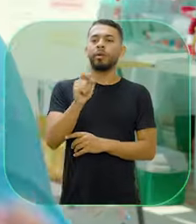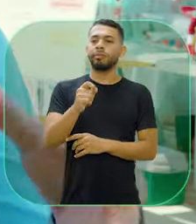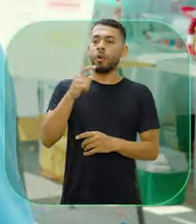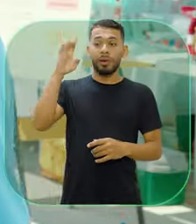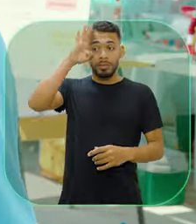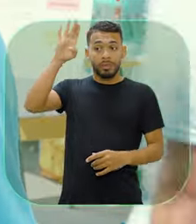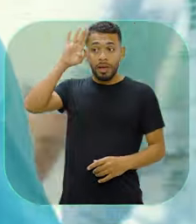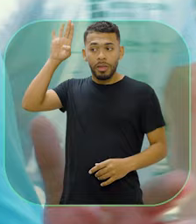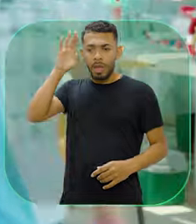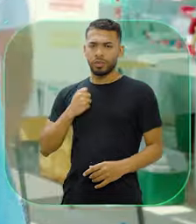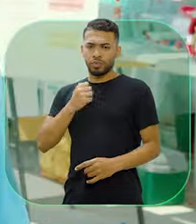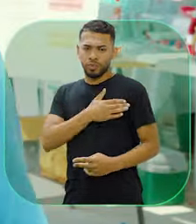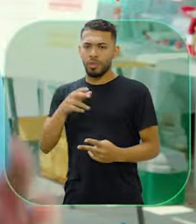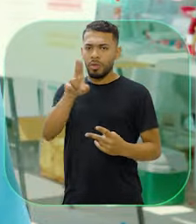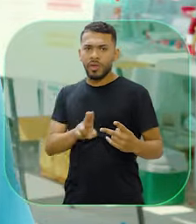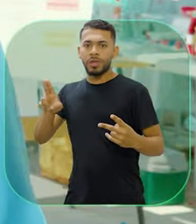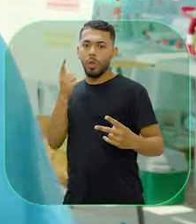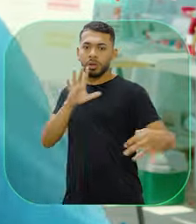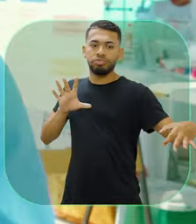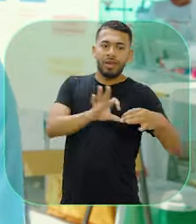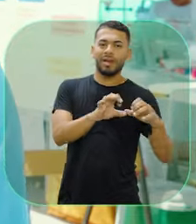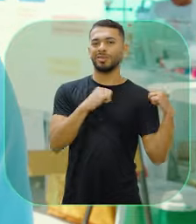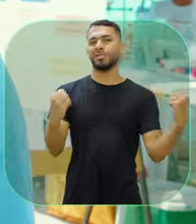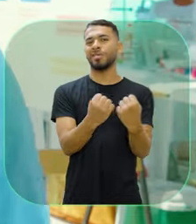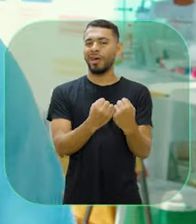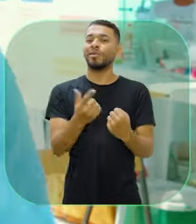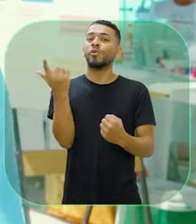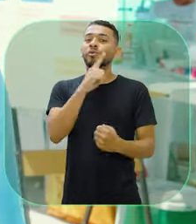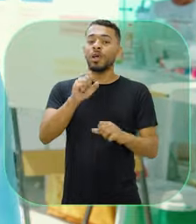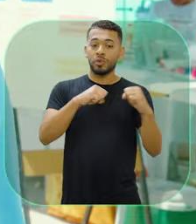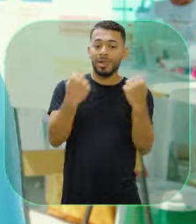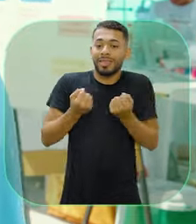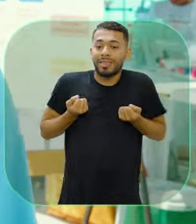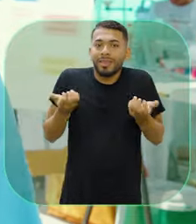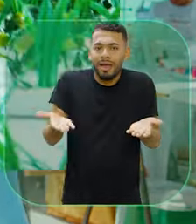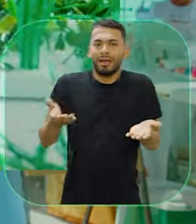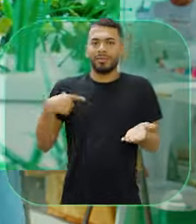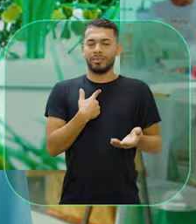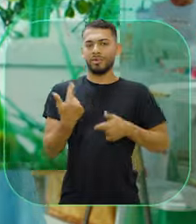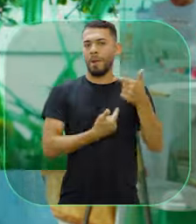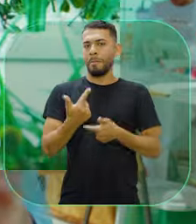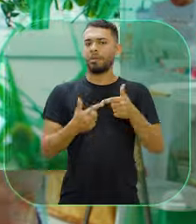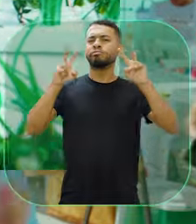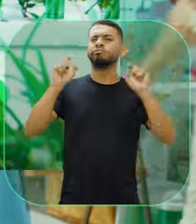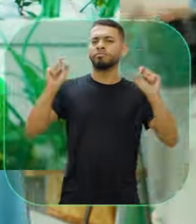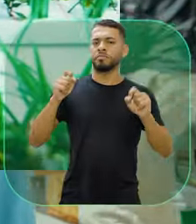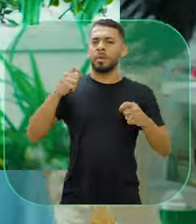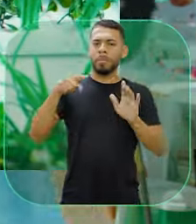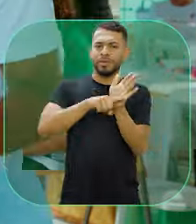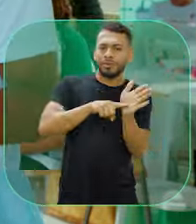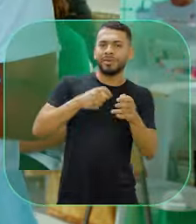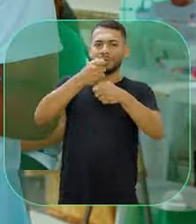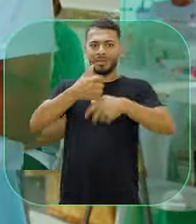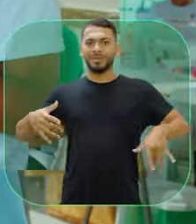aproximar a academia, os institutos federais, as universidades, da sociedade. É levar para a sociedade aquilo que a gente produz, do ponto de vista de